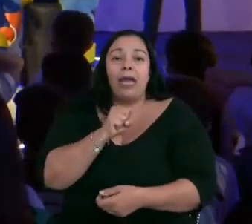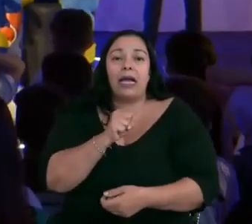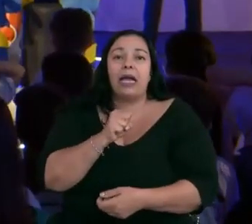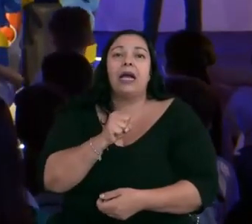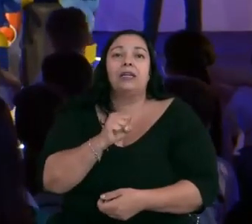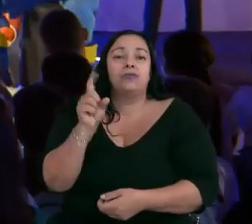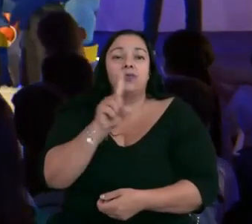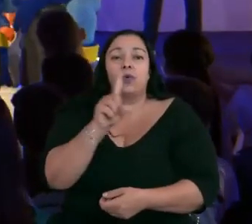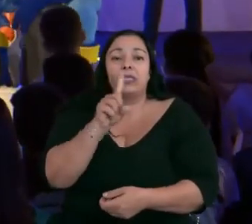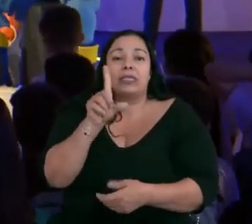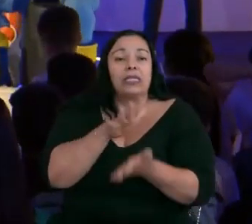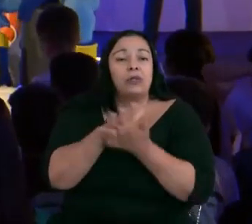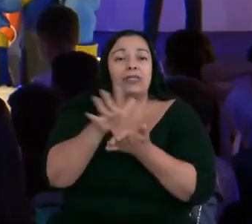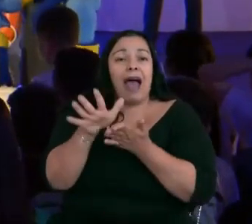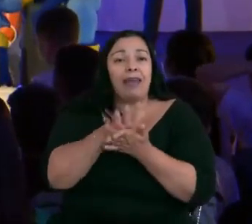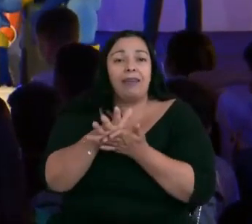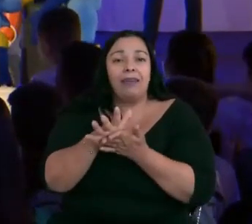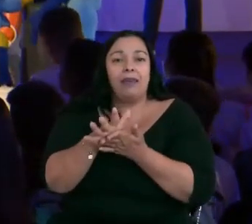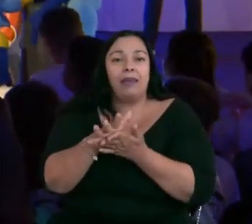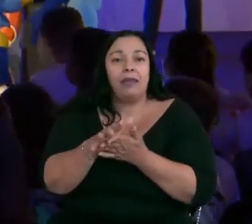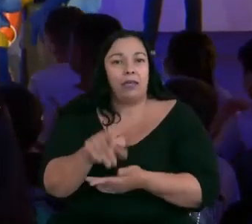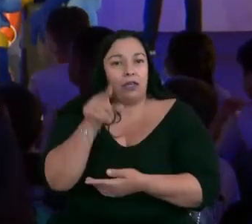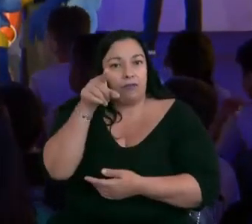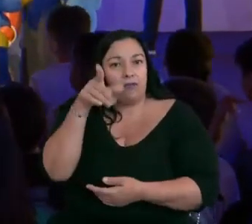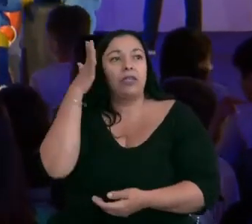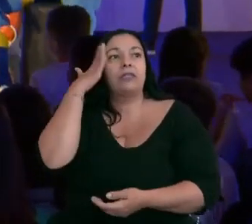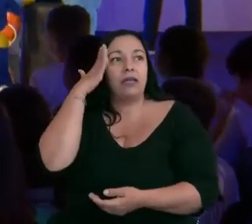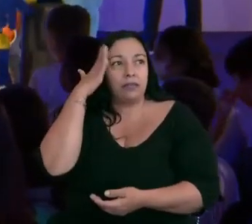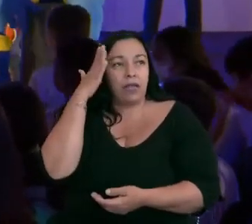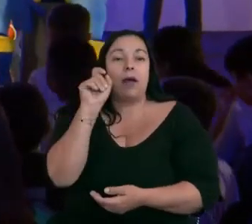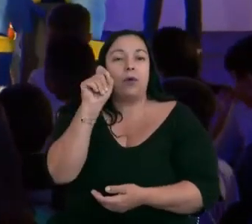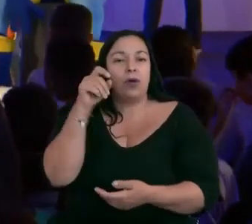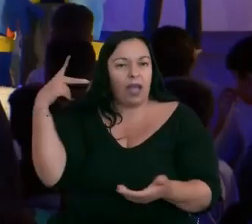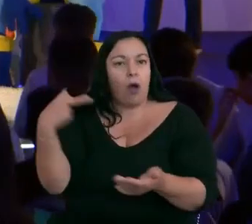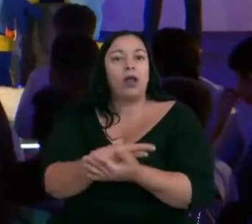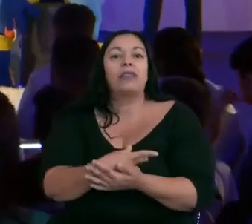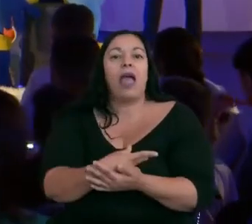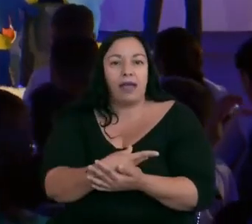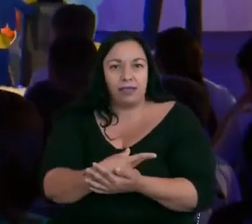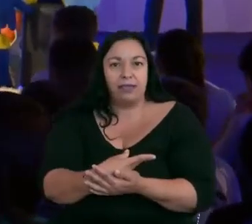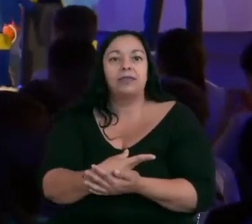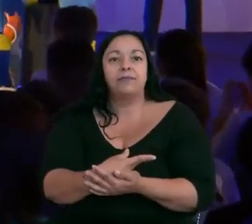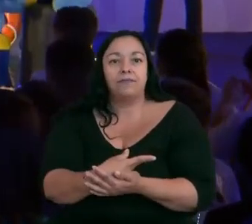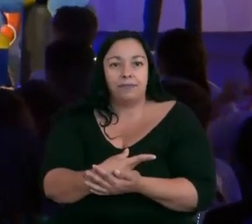conseguiu sair. E vocês sabem o que aconteceu?